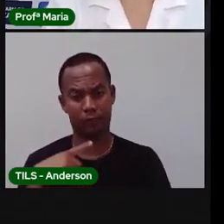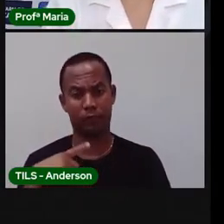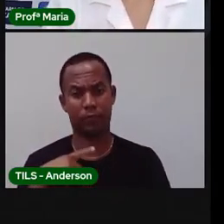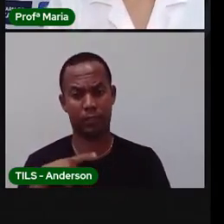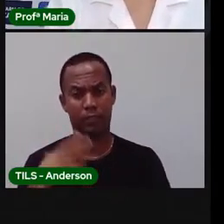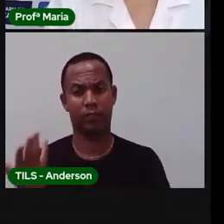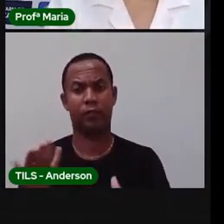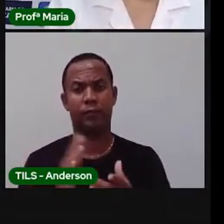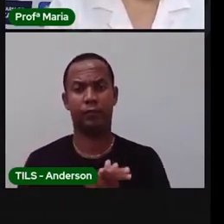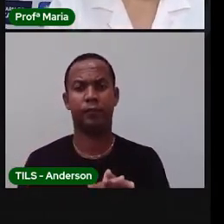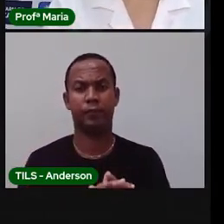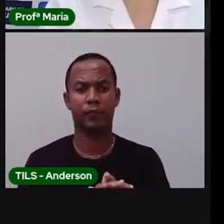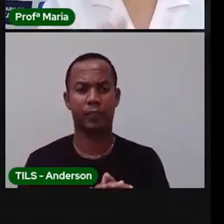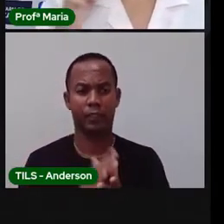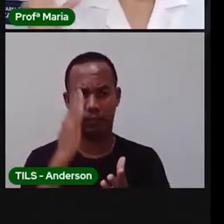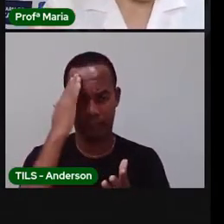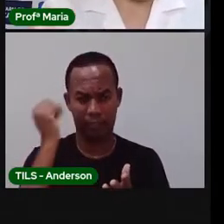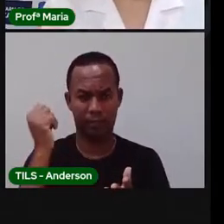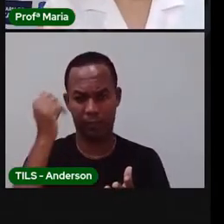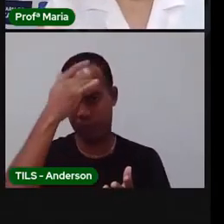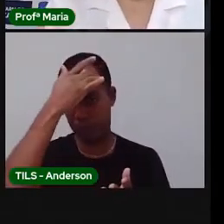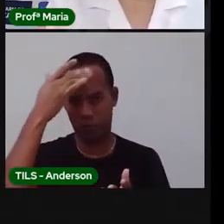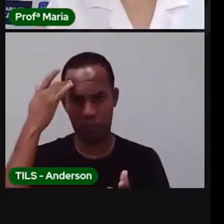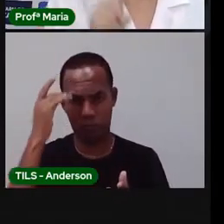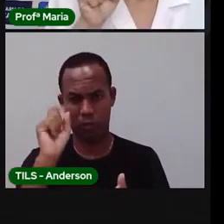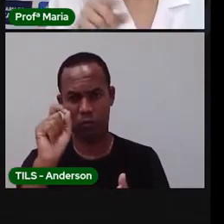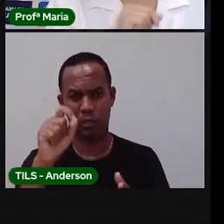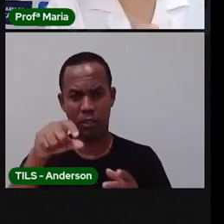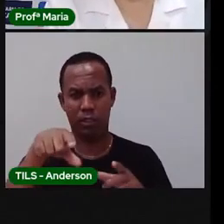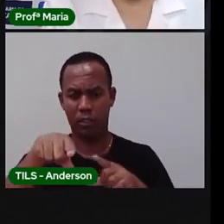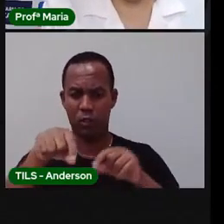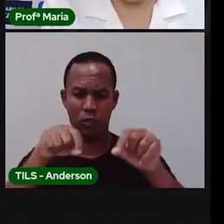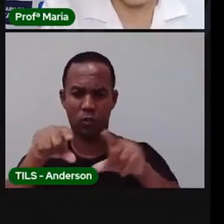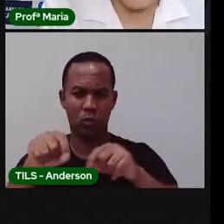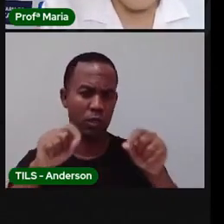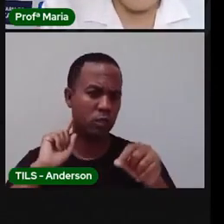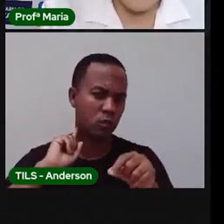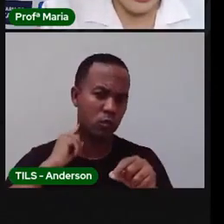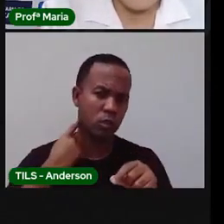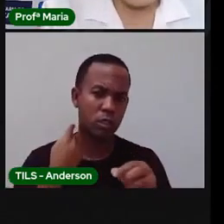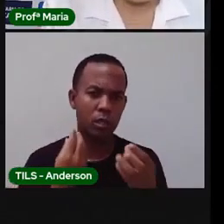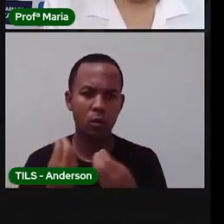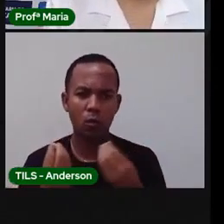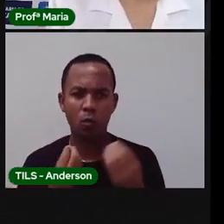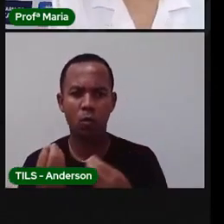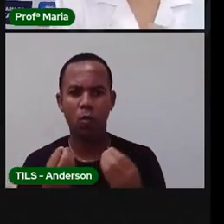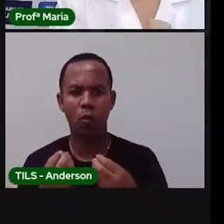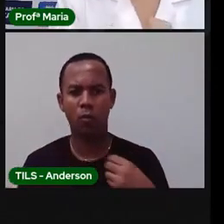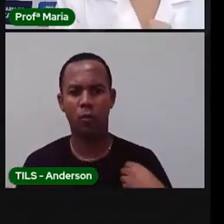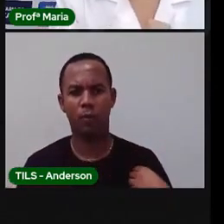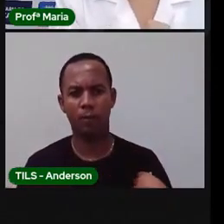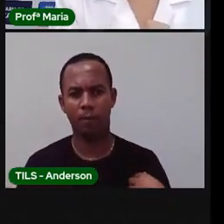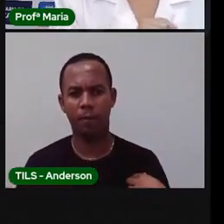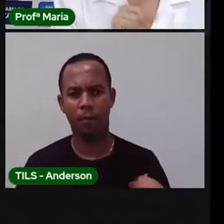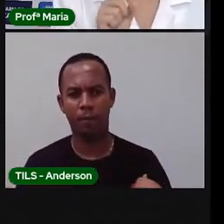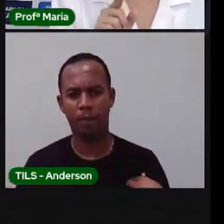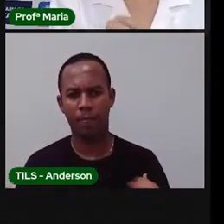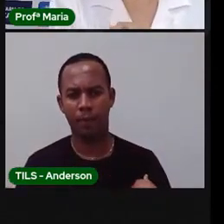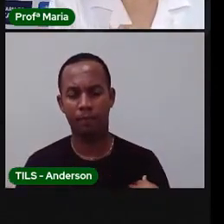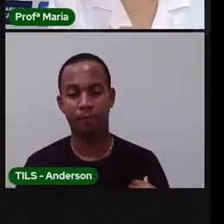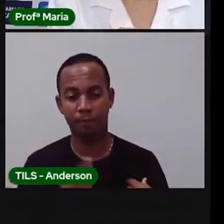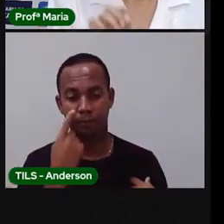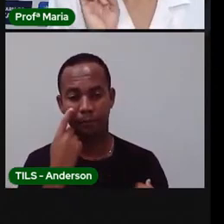dinheiro dessa reciclagem, que vão lá, que recolhem? Olha essa imagem aí, tá? É,